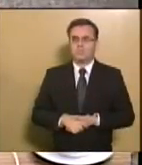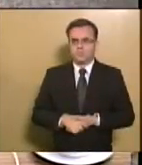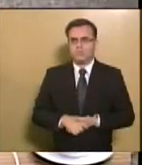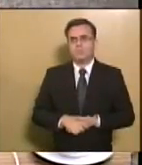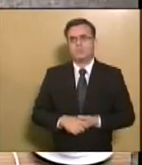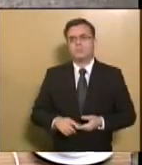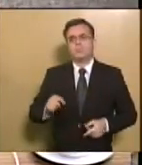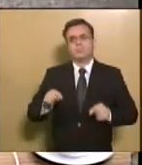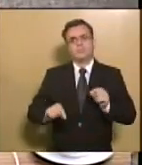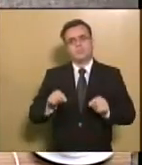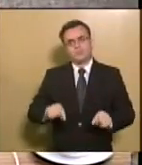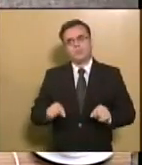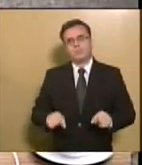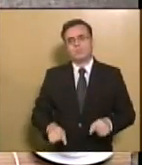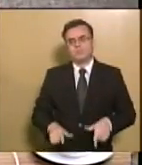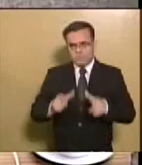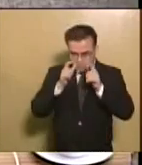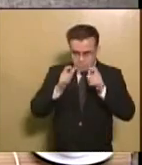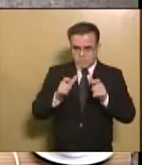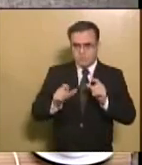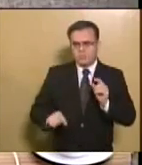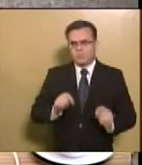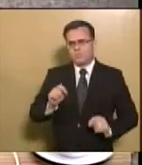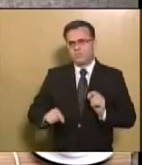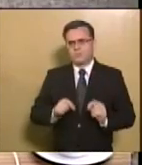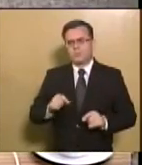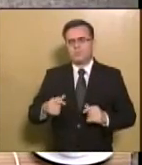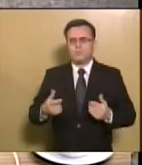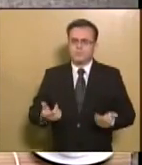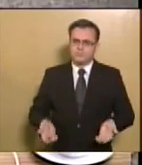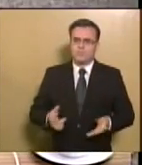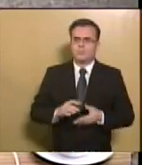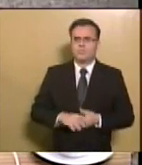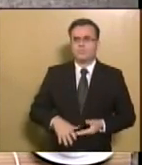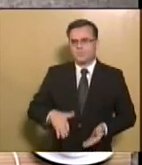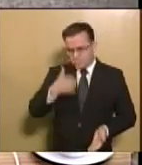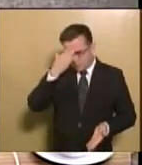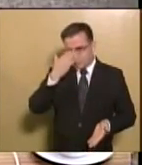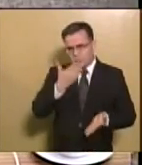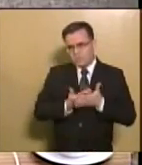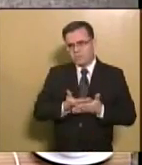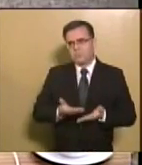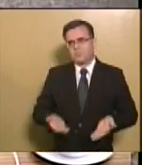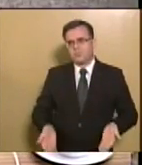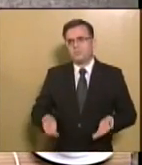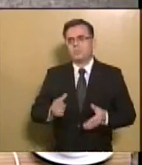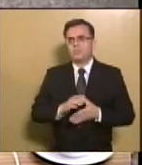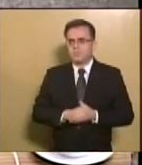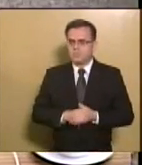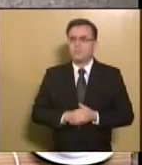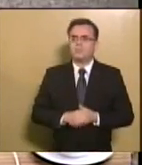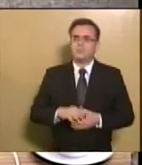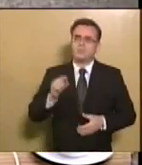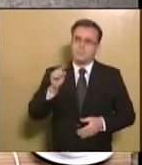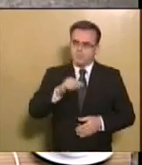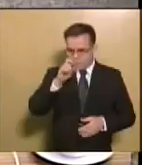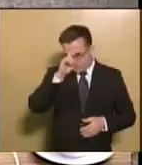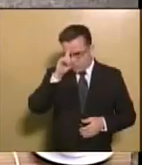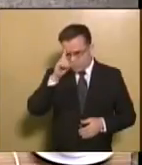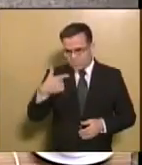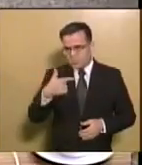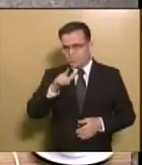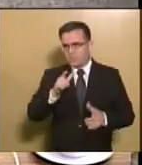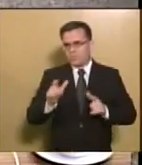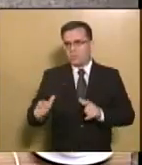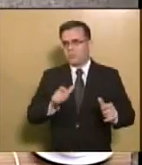quem interessa não viabilizar um convênio desse? Eu tenho certeza absoluta. Talvez se essa clínica fosse em outro estado, já